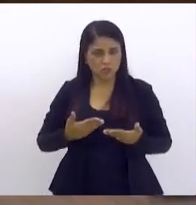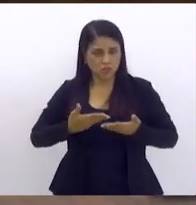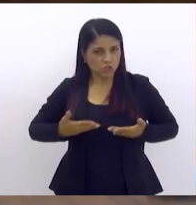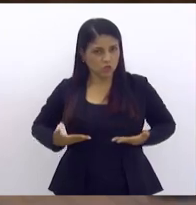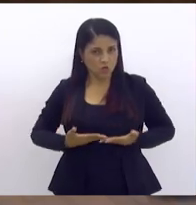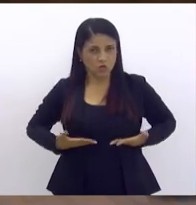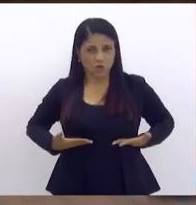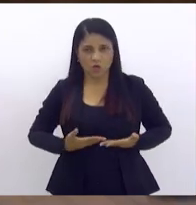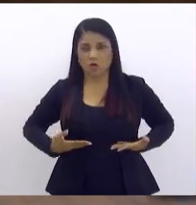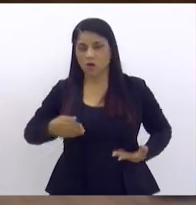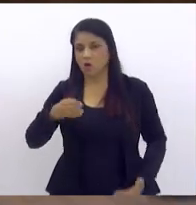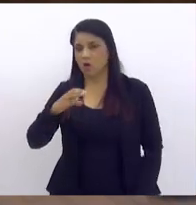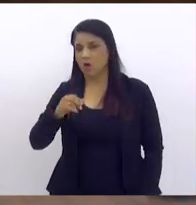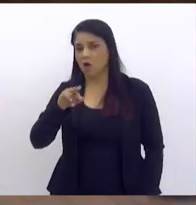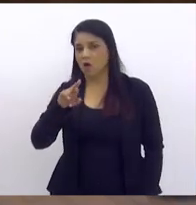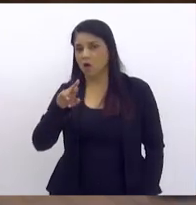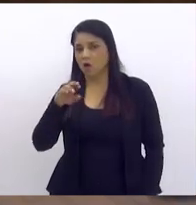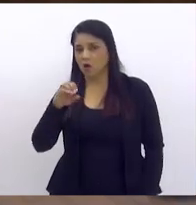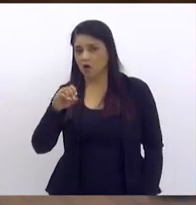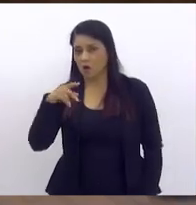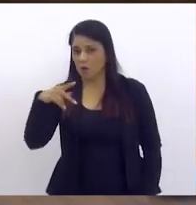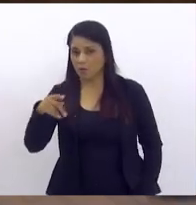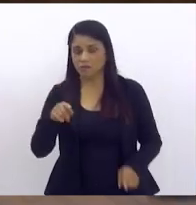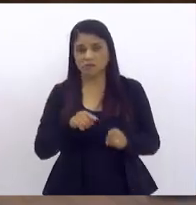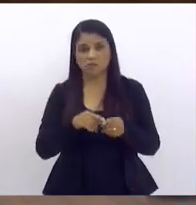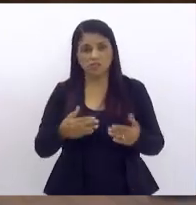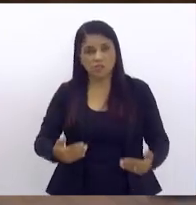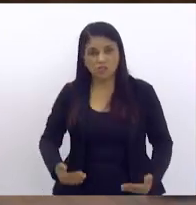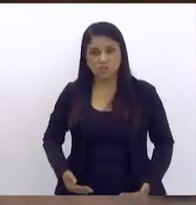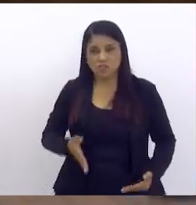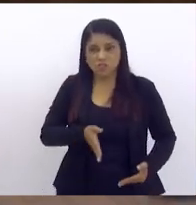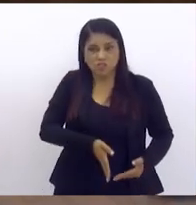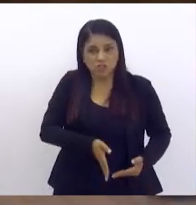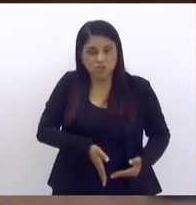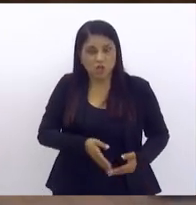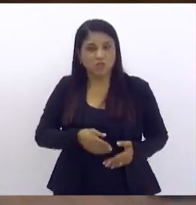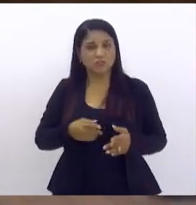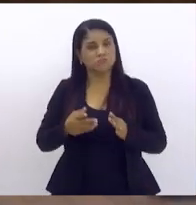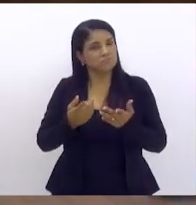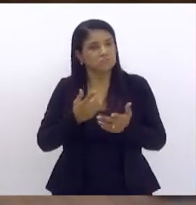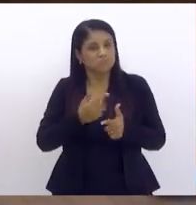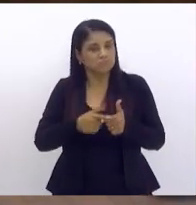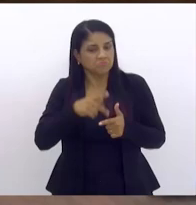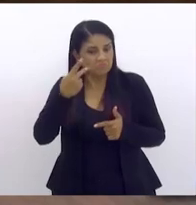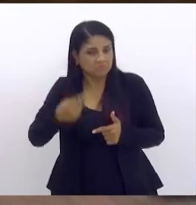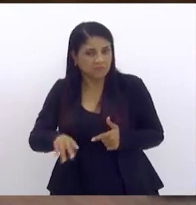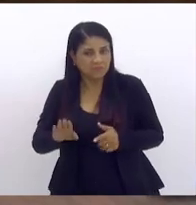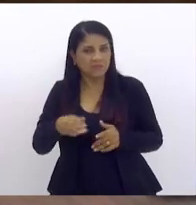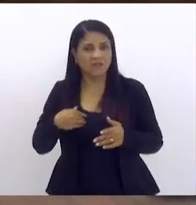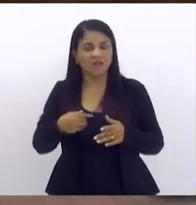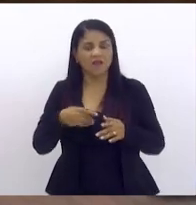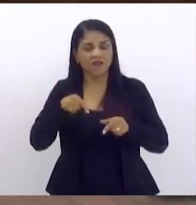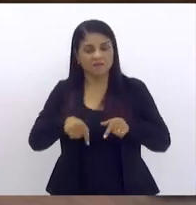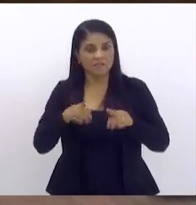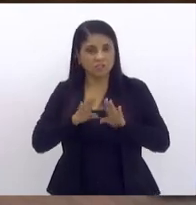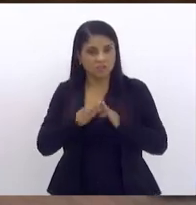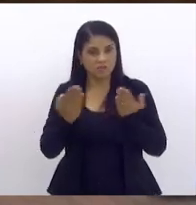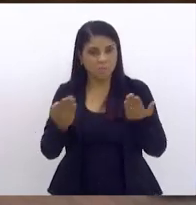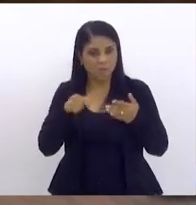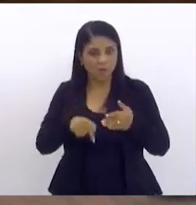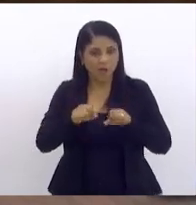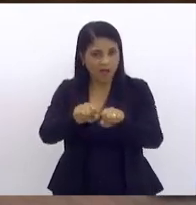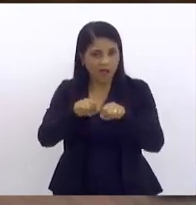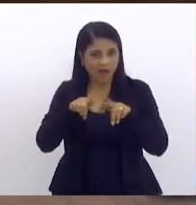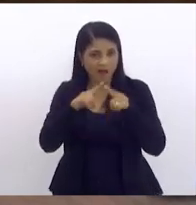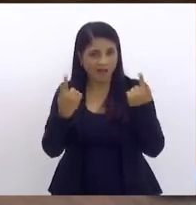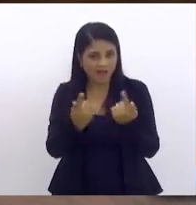ter aqui na Alerj. Quantas vezes pessoas são barradas de entrar nessa casa por conta da vestimenta? Isso é inadmissível. A gente mora num